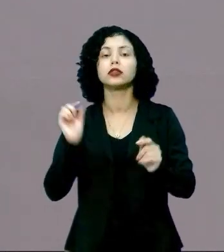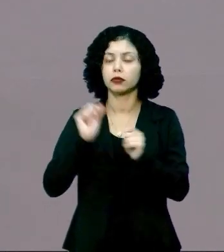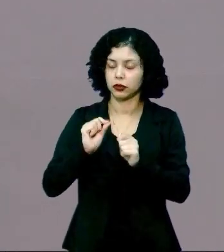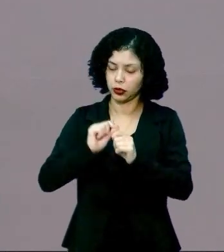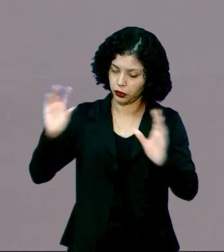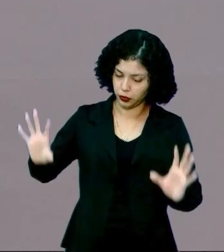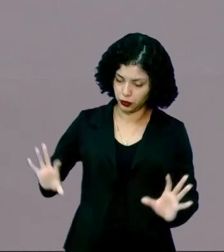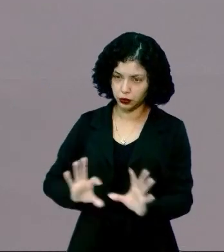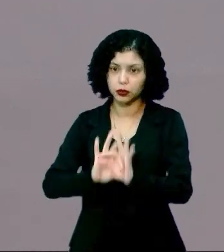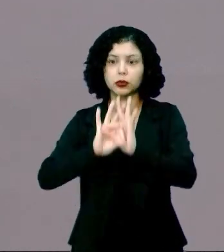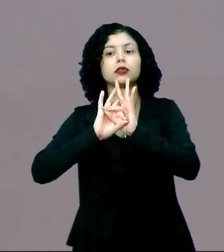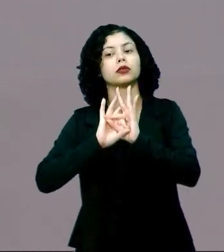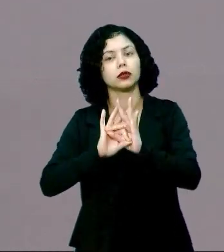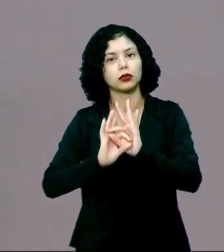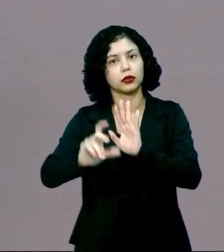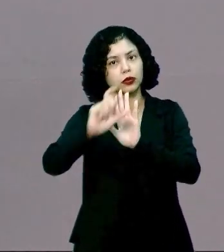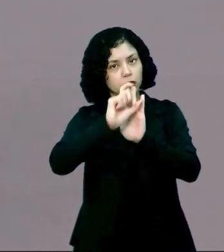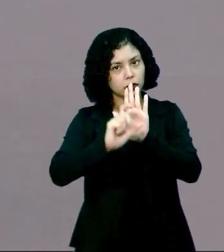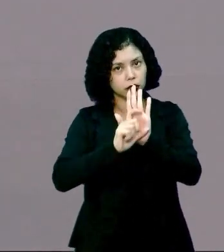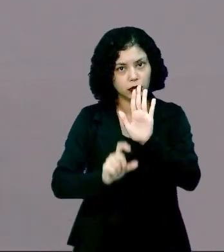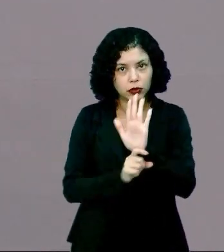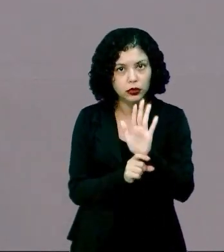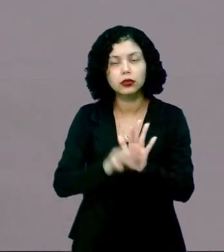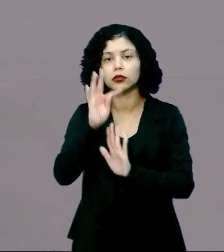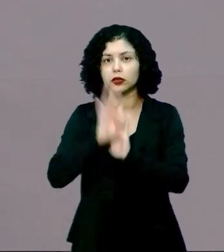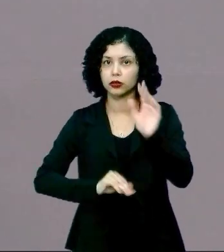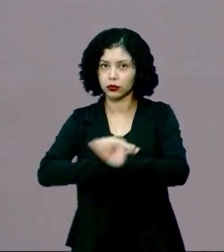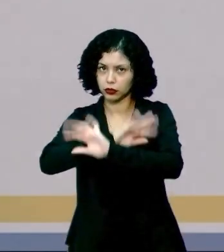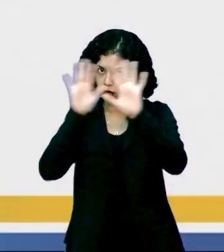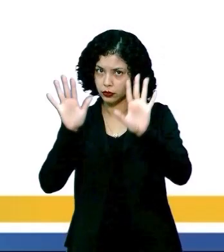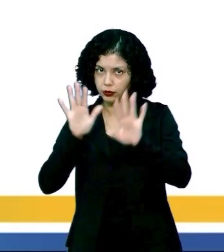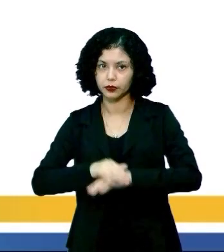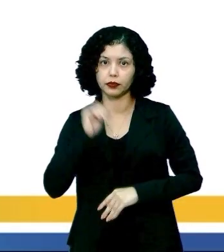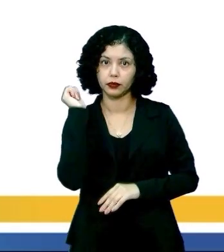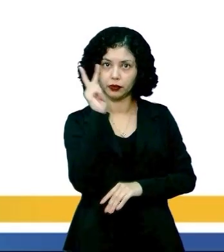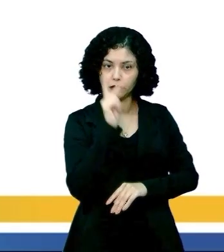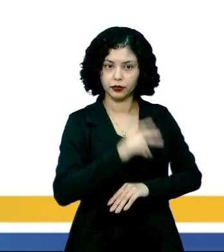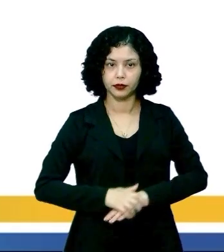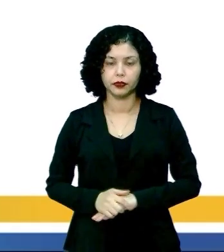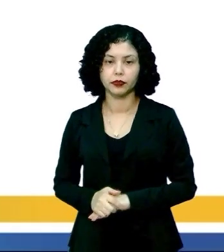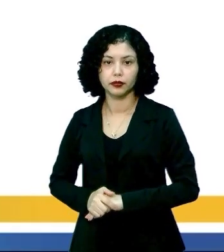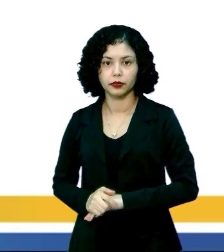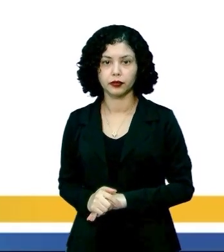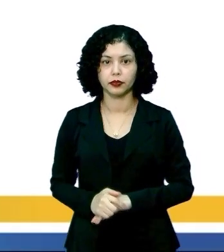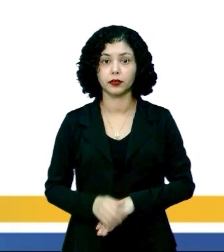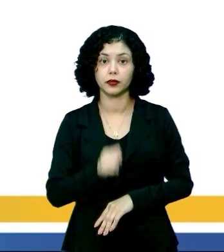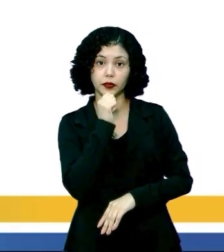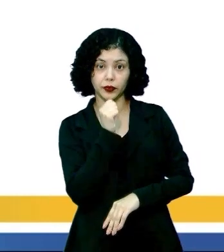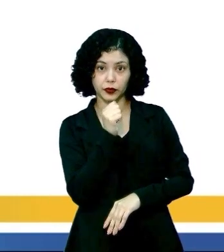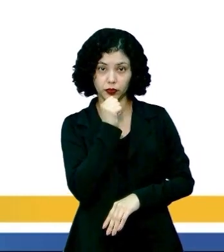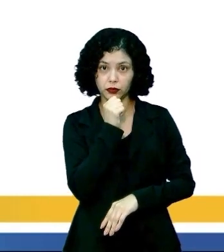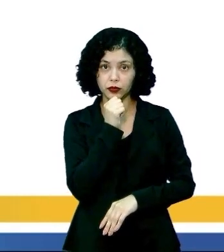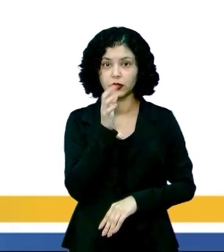fazer uma relação entre os parágrafos e que o texto fique coeso, ok? A lentidão e a burocracia